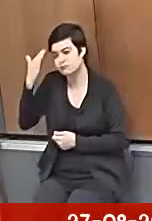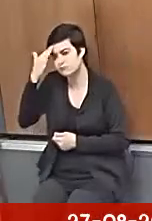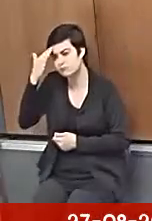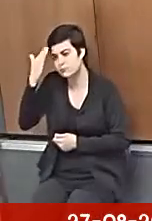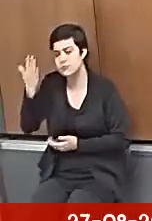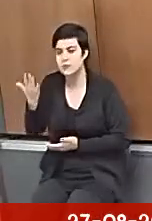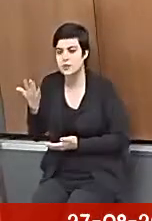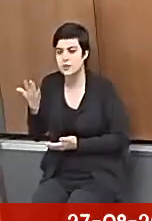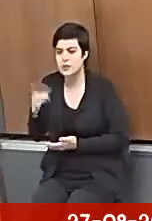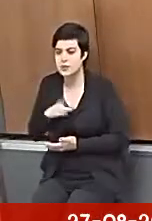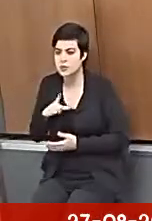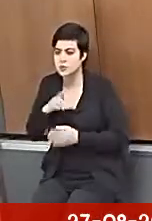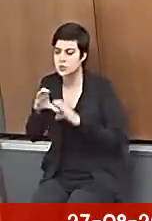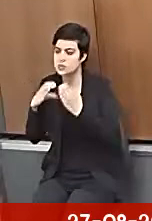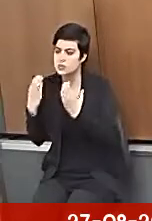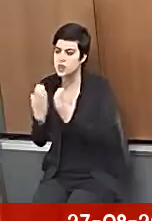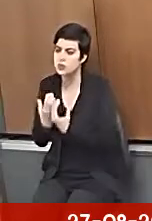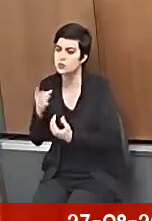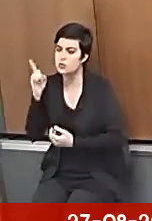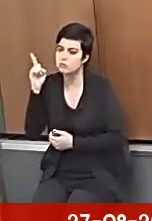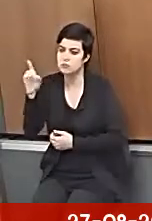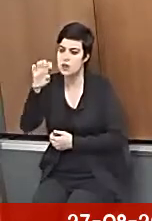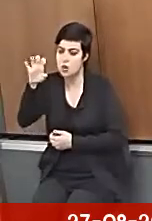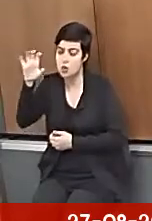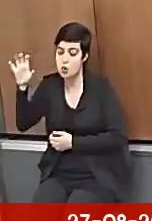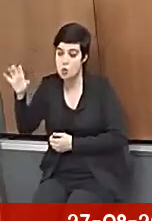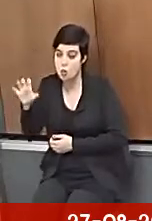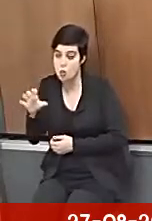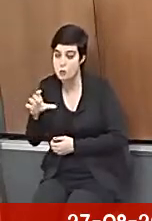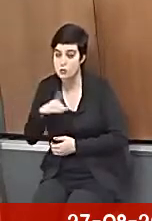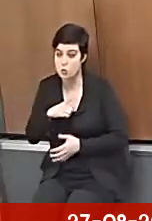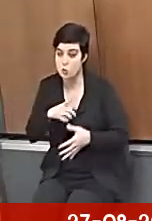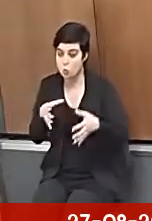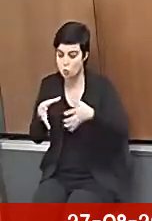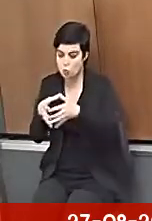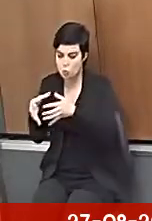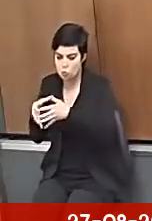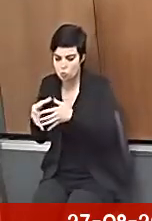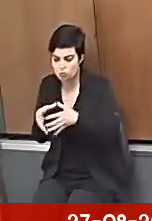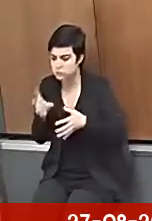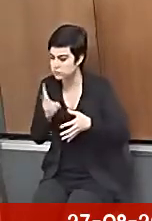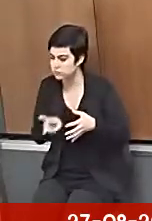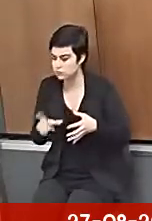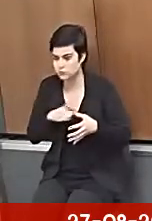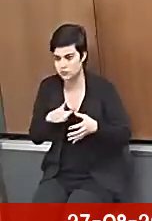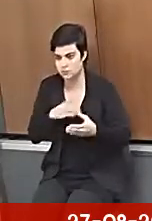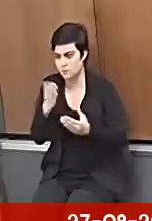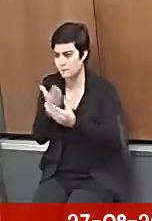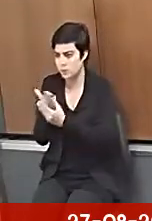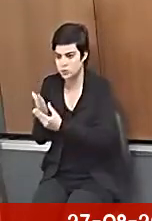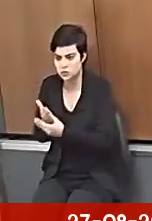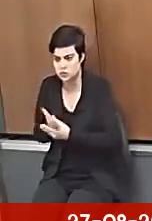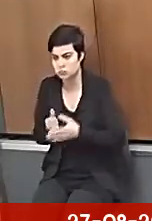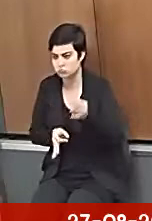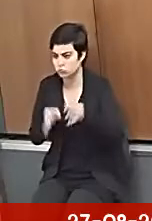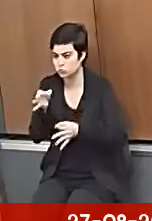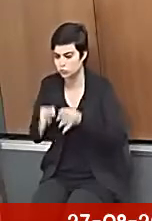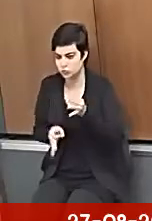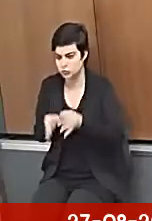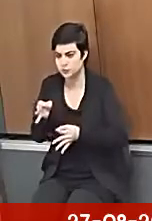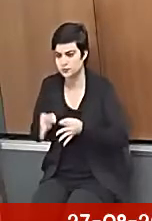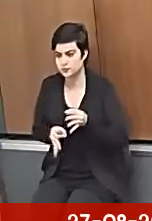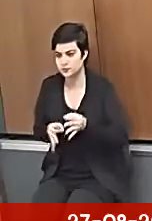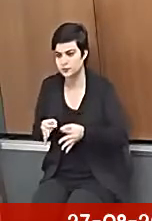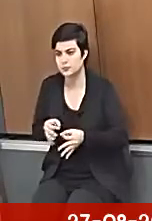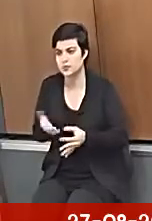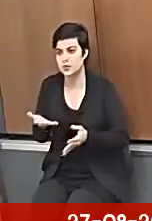a maioria dos estádios na europa no mundo são administrados por clubes a gente sabe que tem uma cpi em andamento e eu já deixo de antemão que eu espero que essa